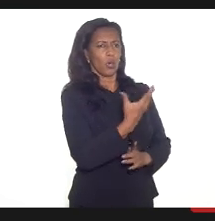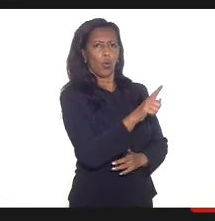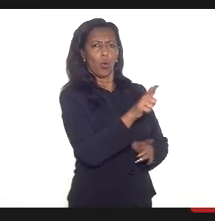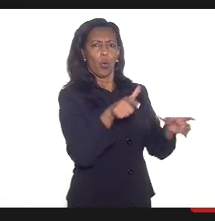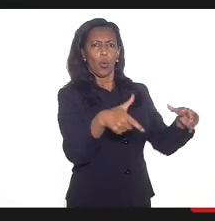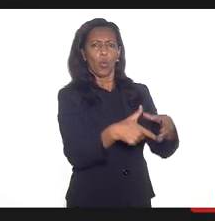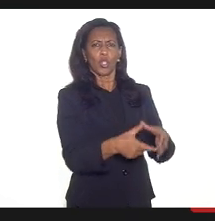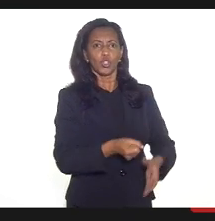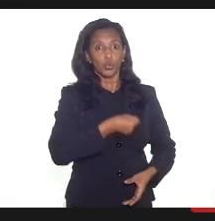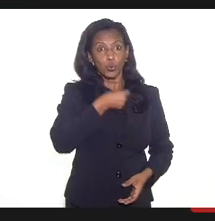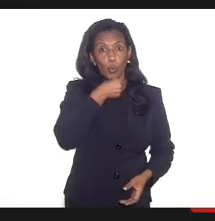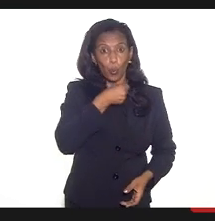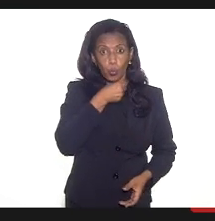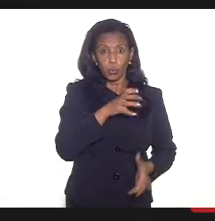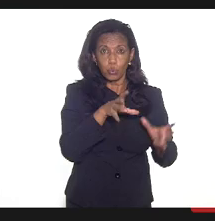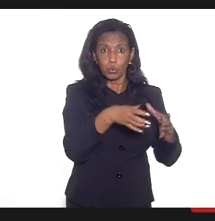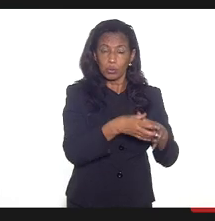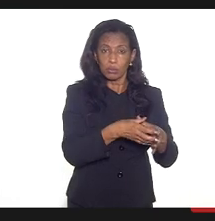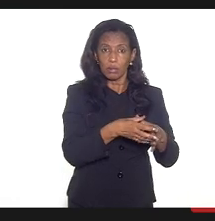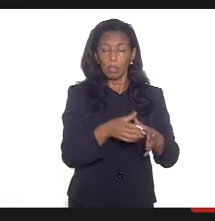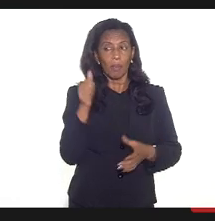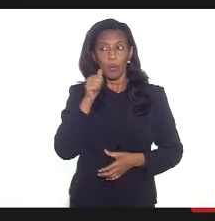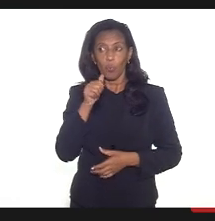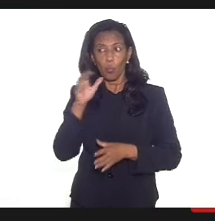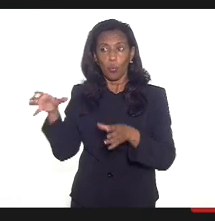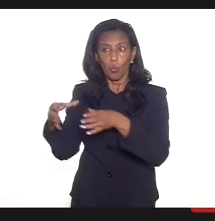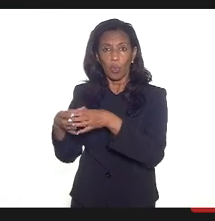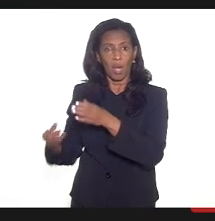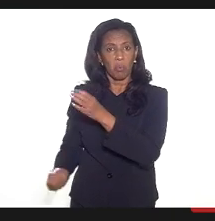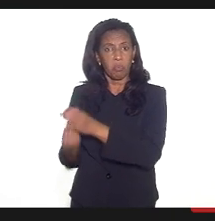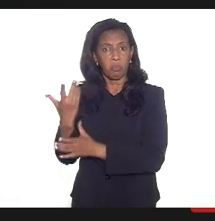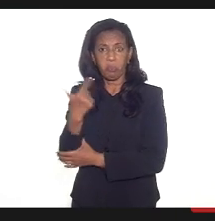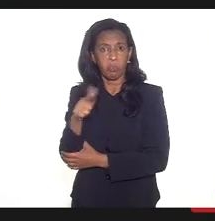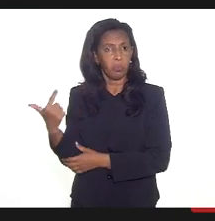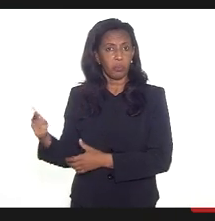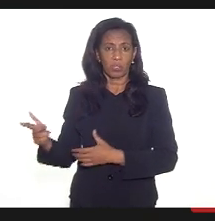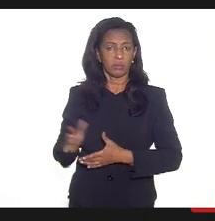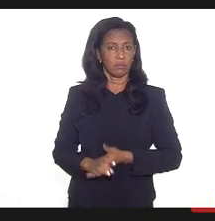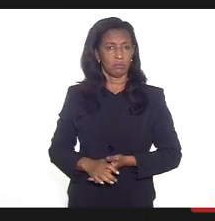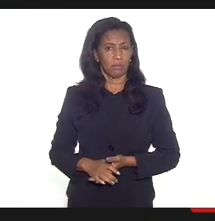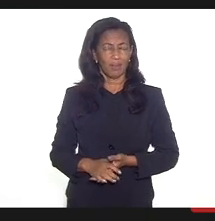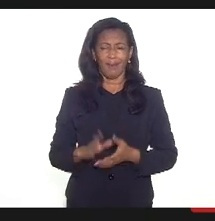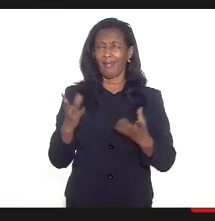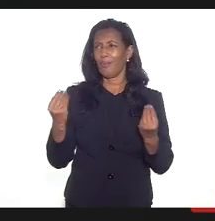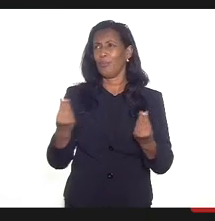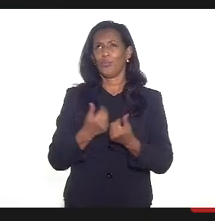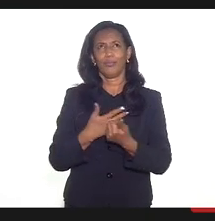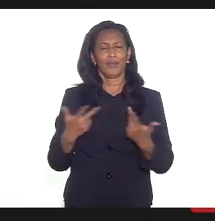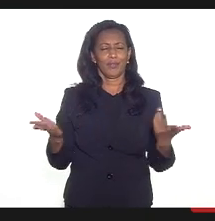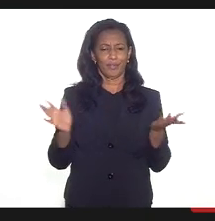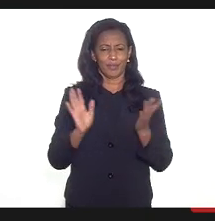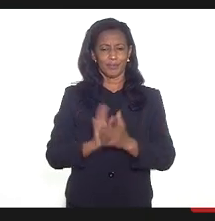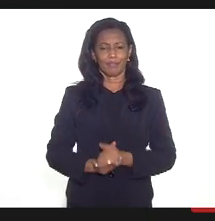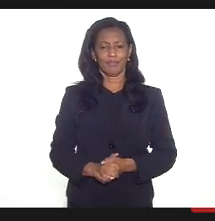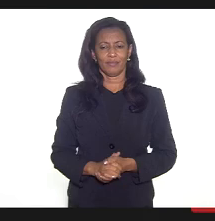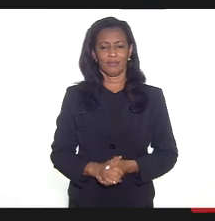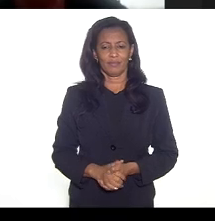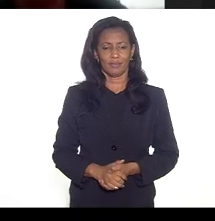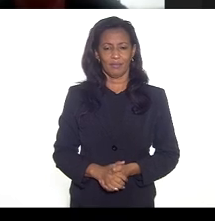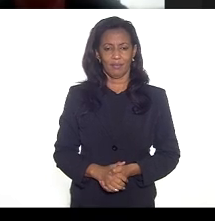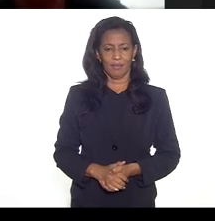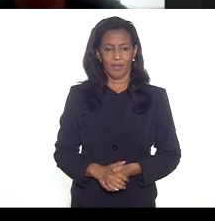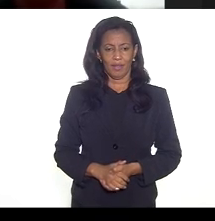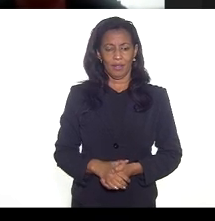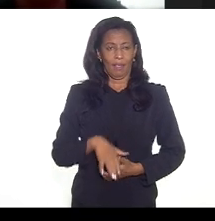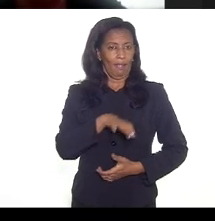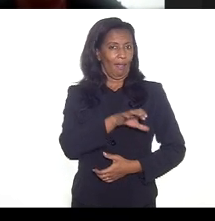de idoso, mas a de mulheres não criou. Então, é muita coisa. Bem, vamos passar para